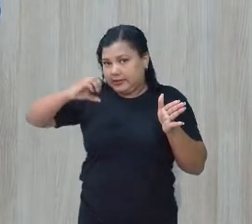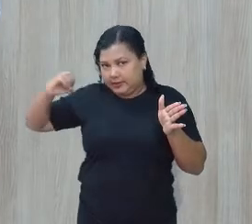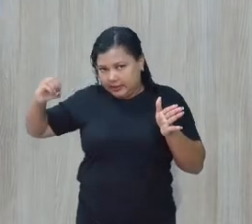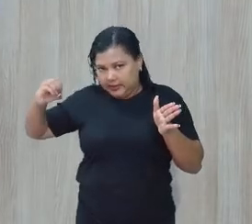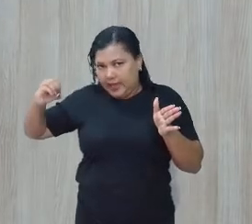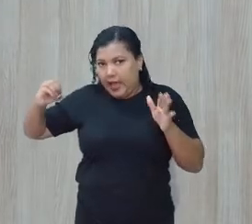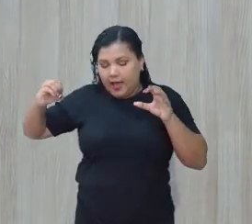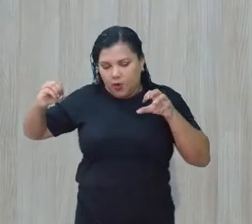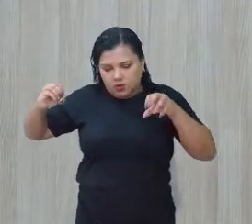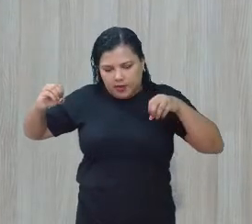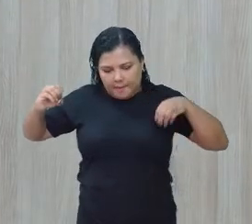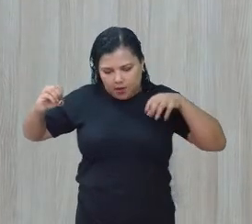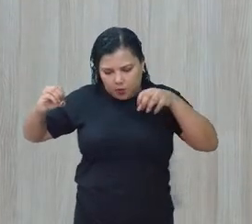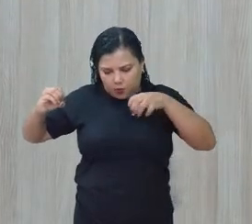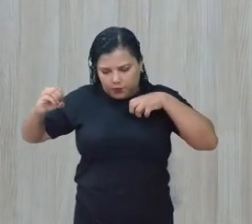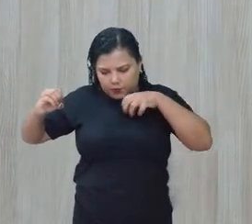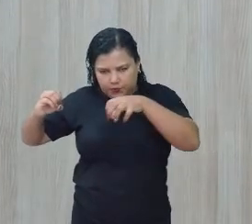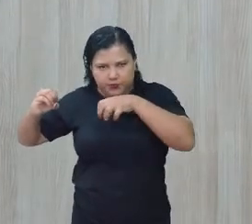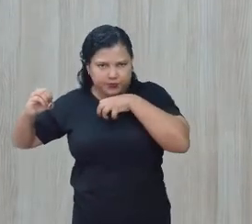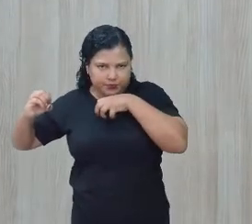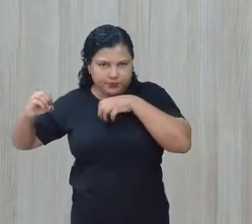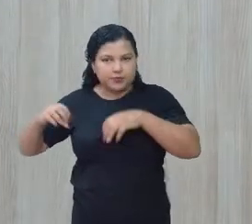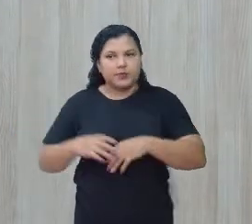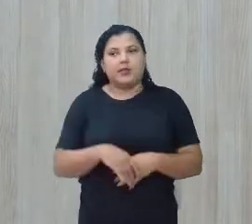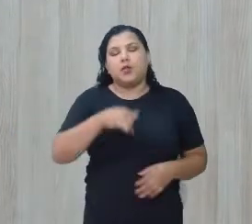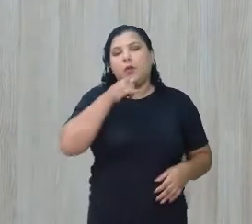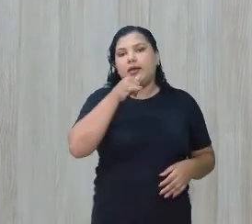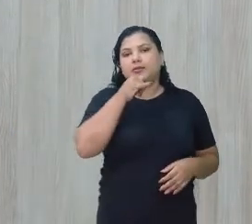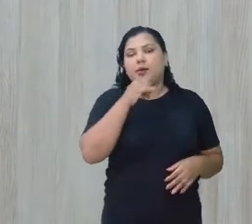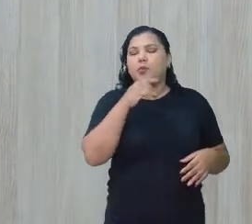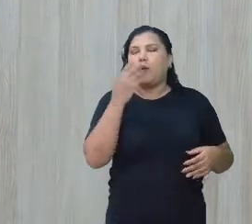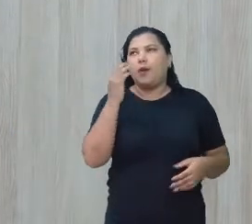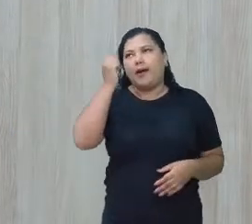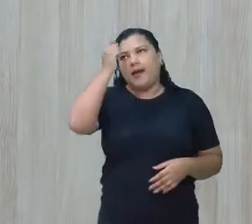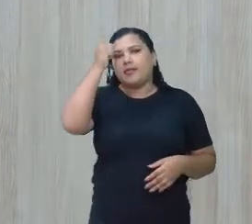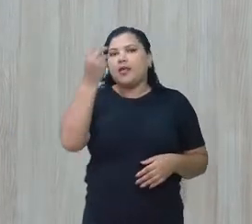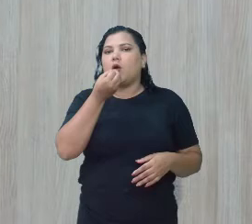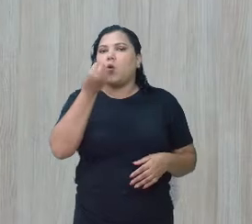E basicamente a ideia é atrelar esse valor 100 como se fosse a